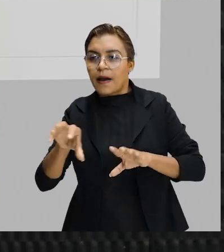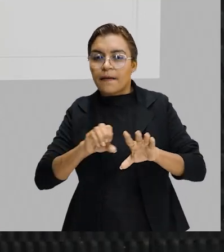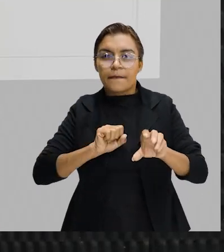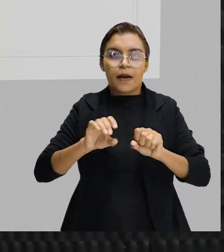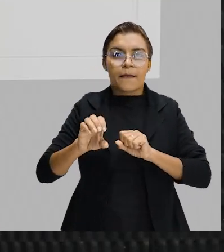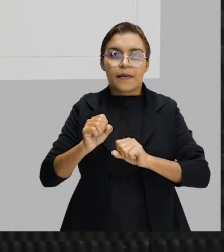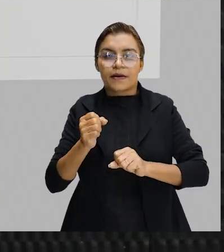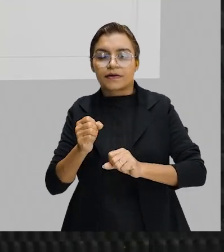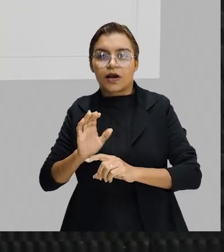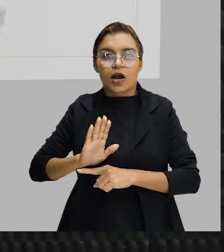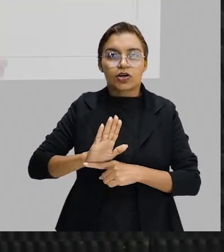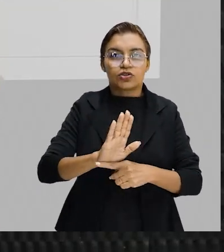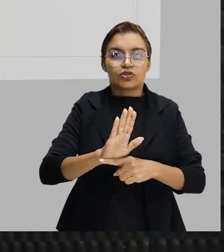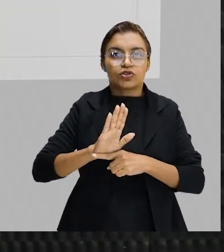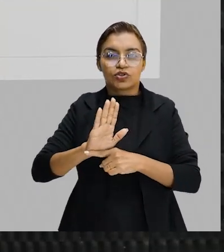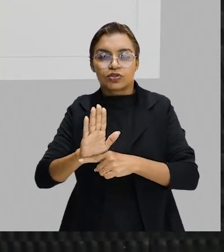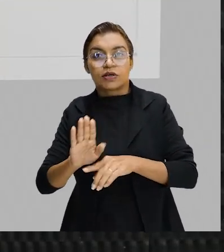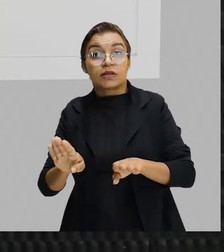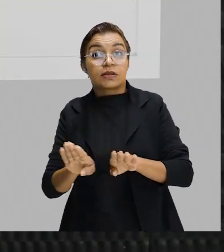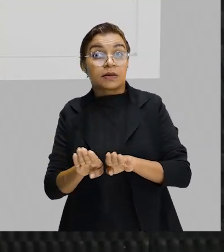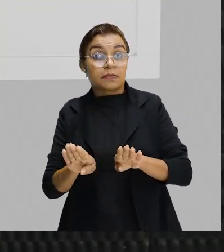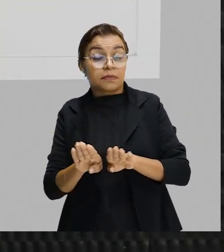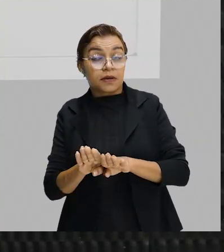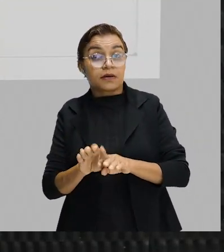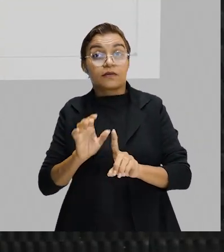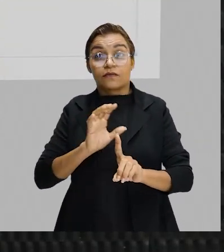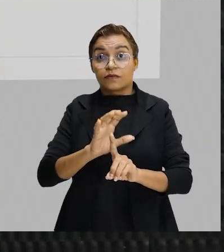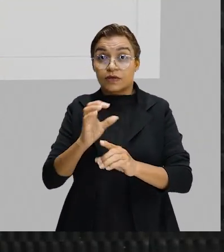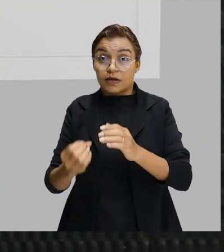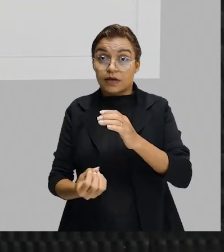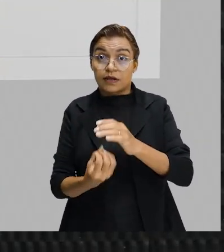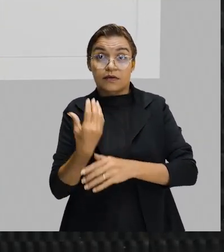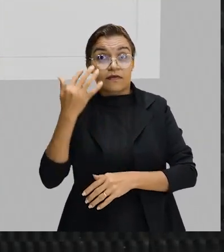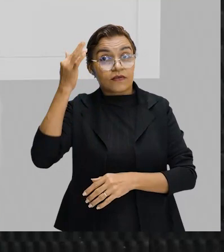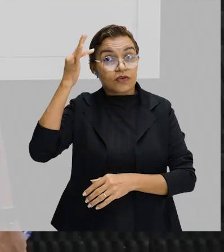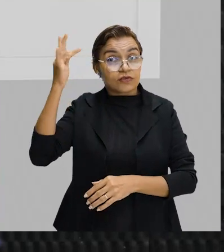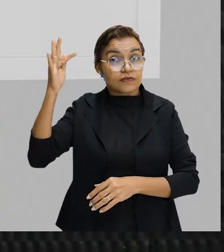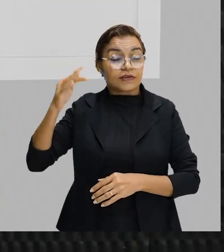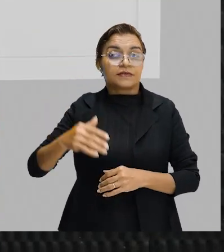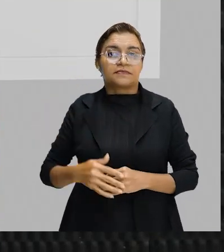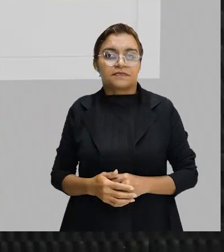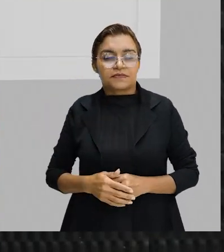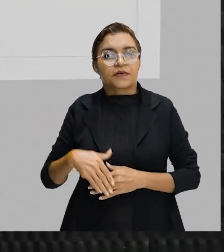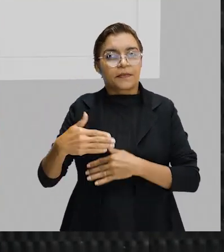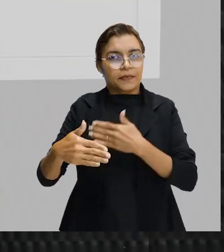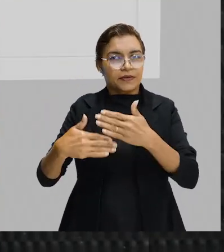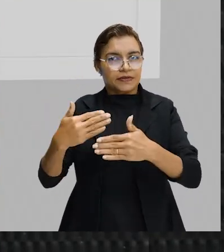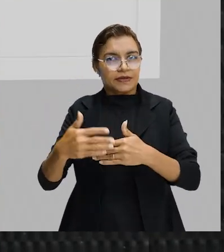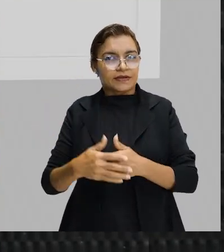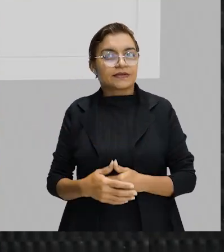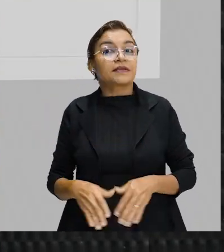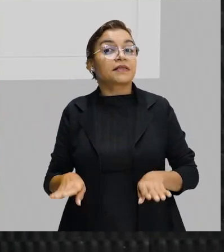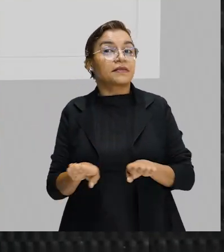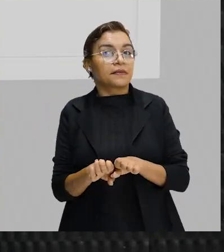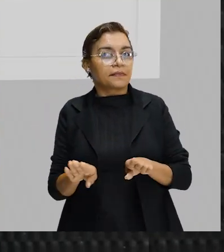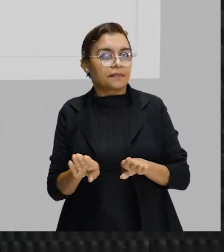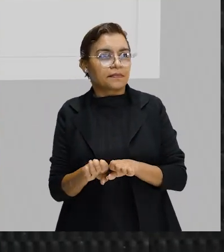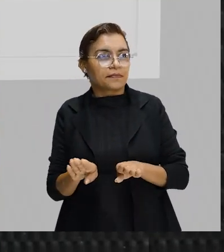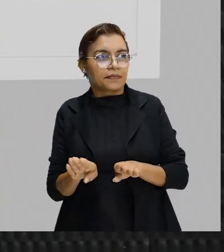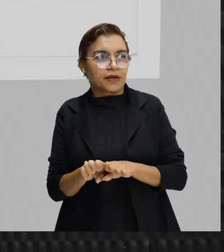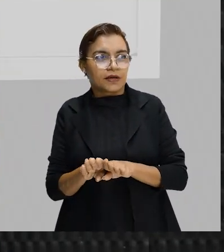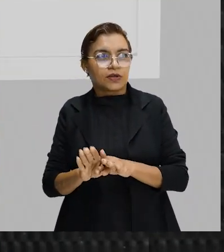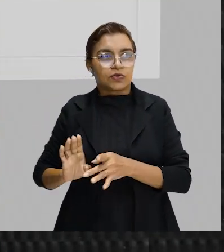de contribuição e absorção vai também dar origem à filosofia. A filosofia vem deste processo, a filosofia está também dentro